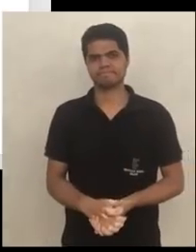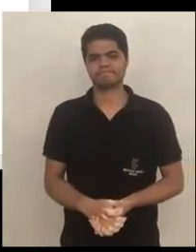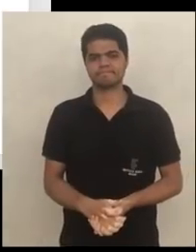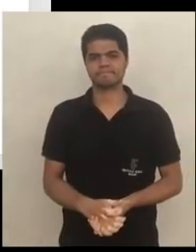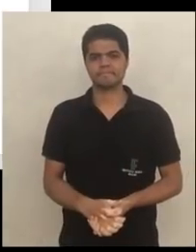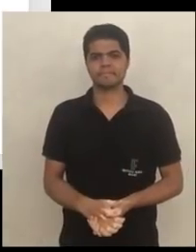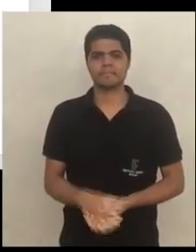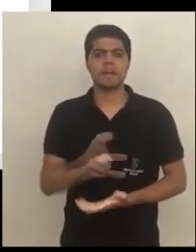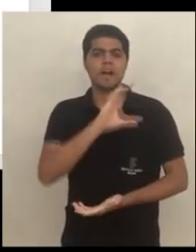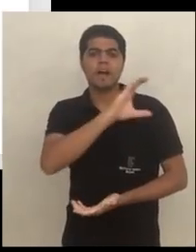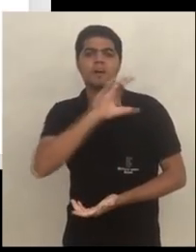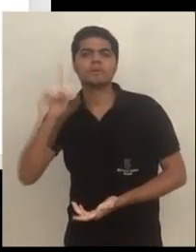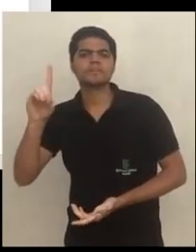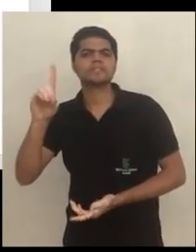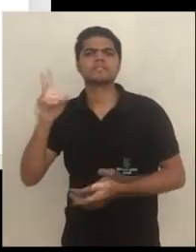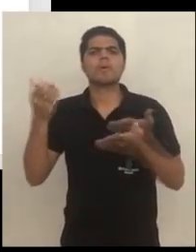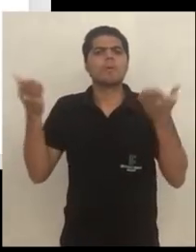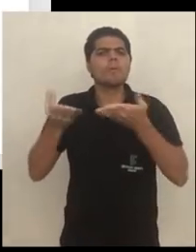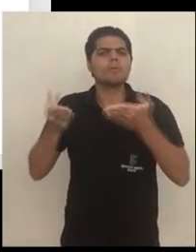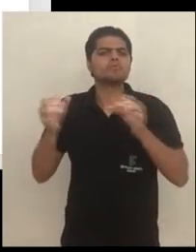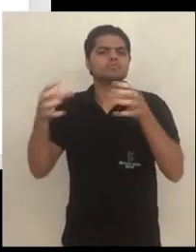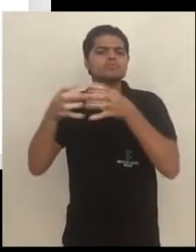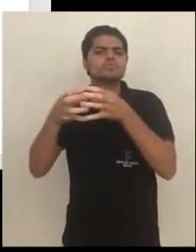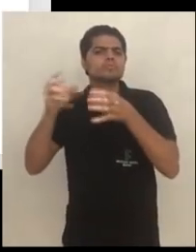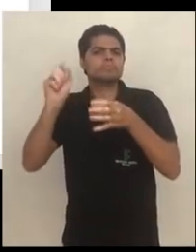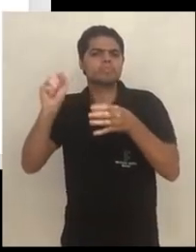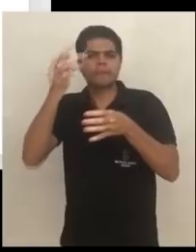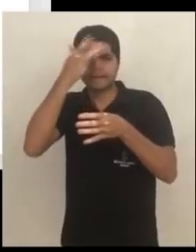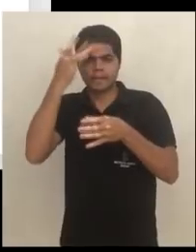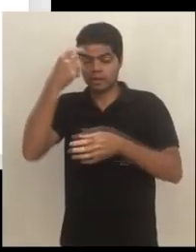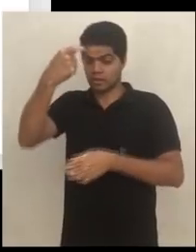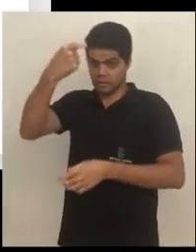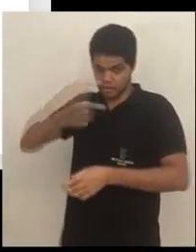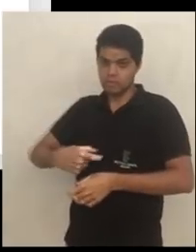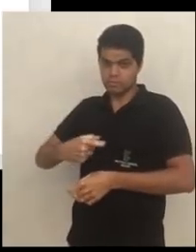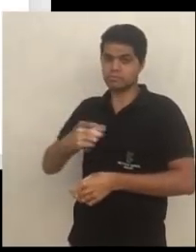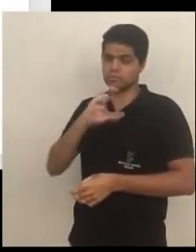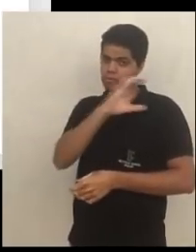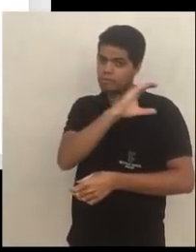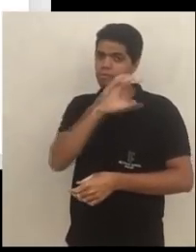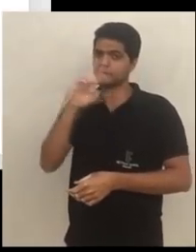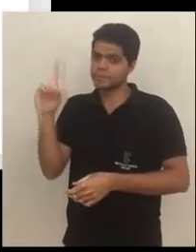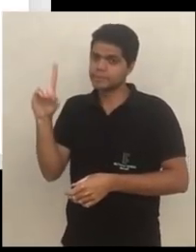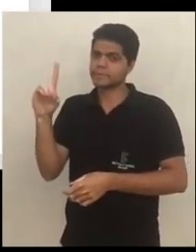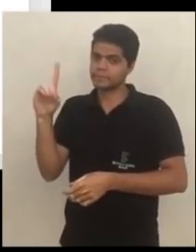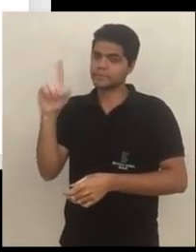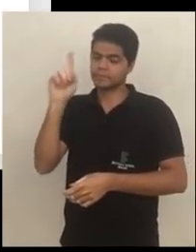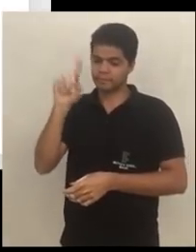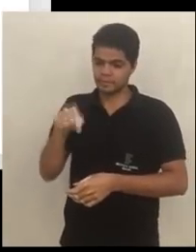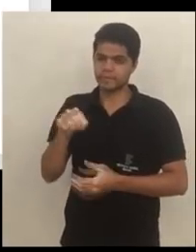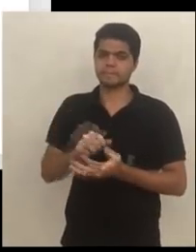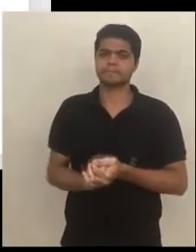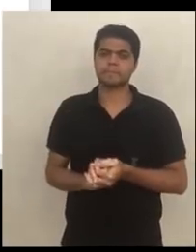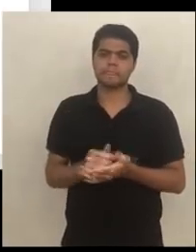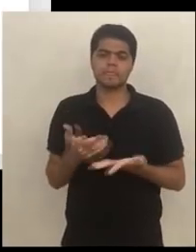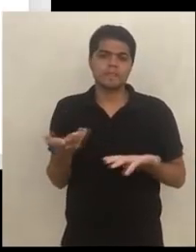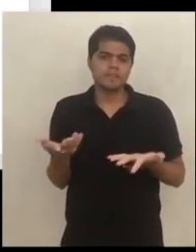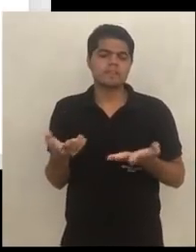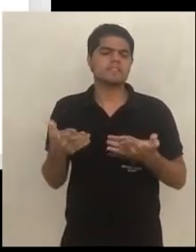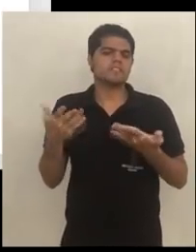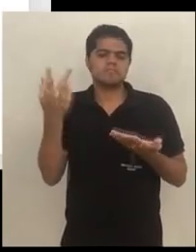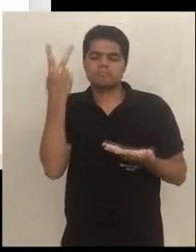A coordenação hoje da CIPORG, ela é formada, eu estou na coordenação como coordenador. Geralmente